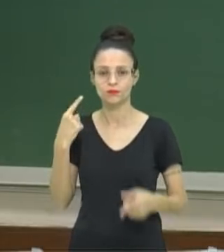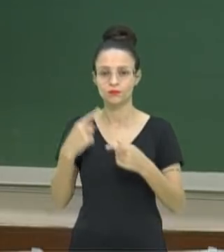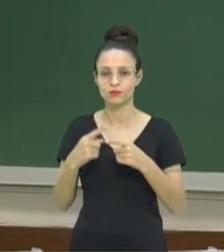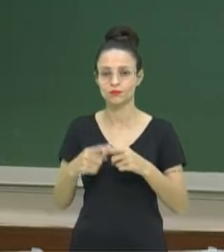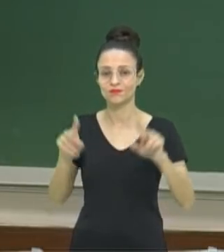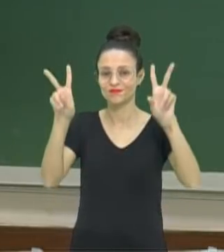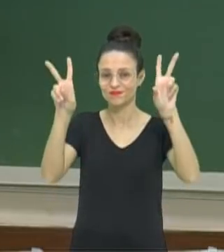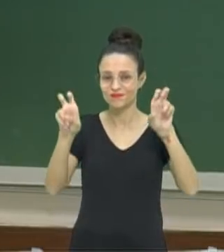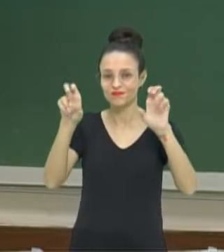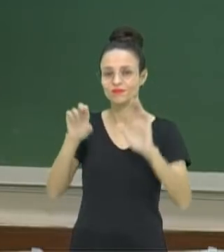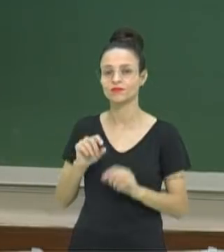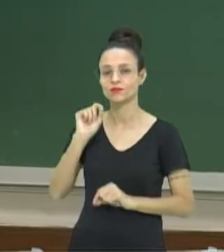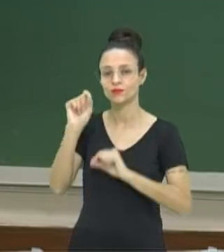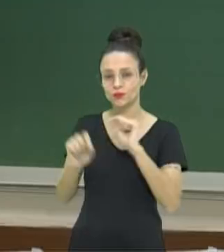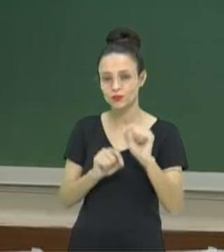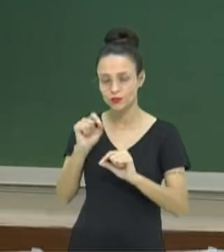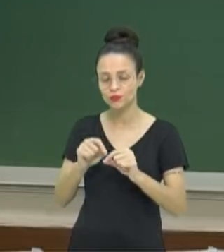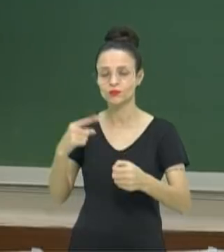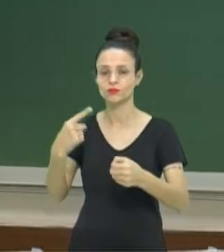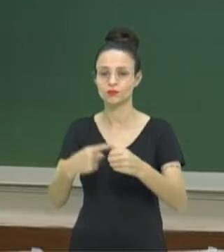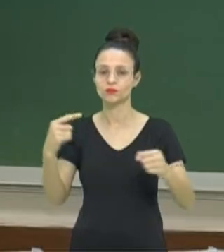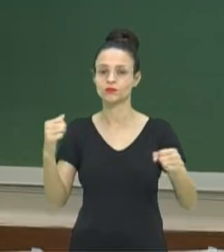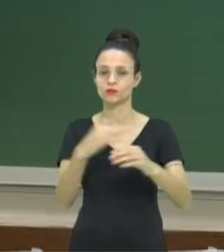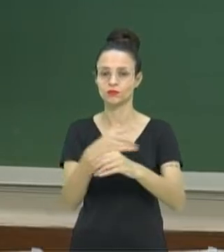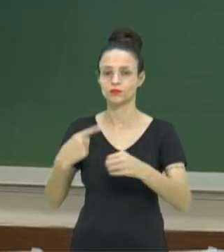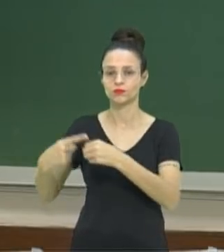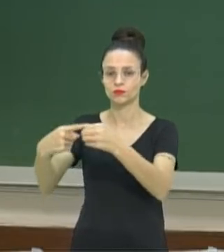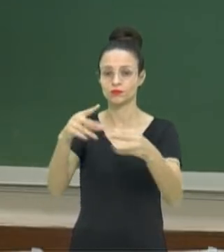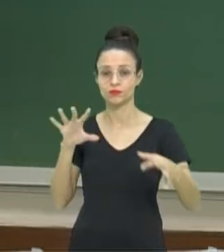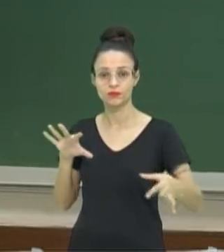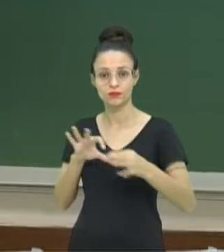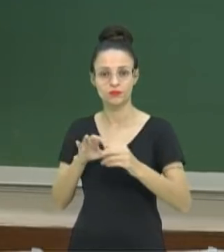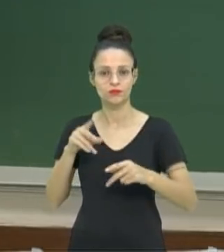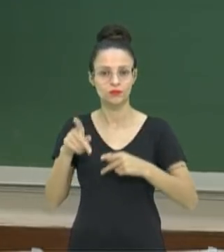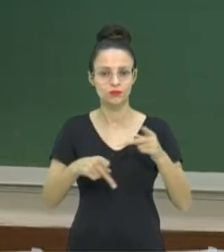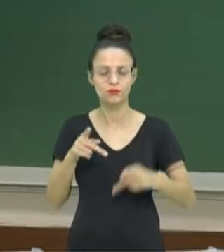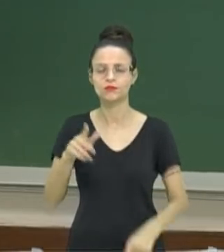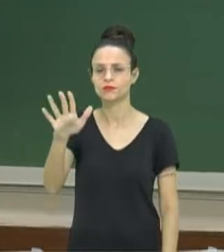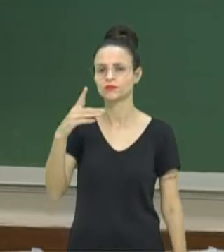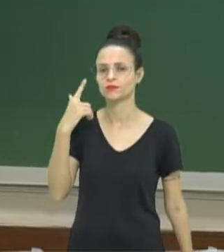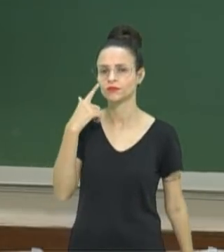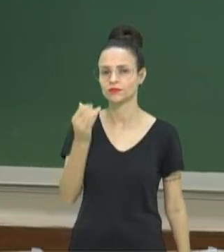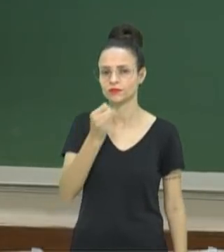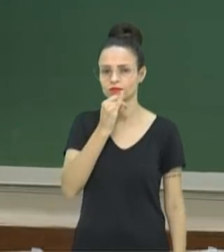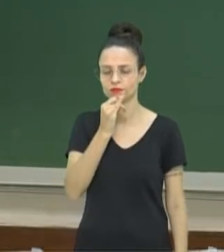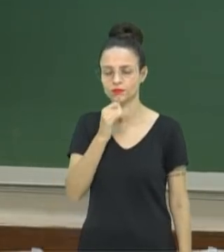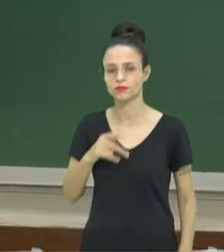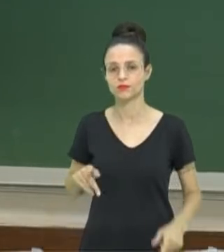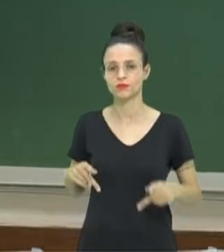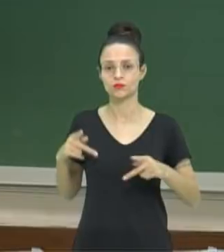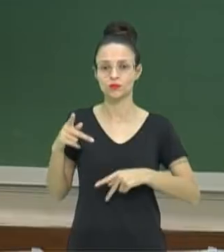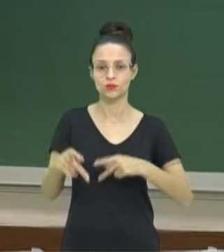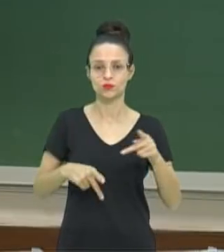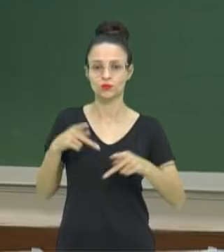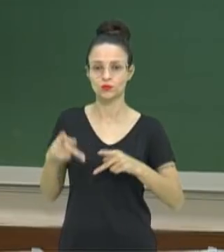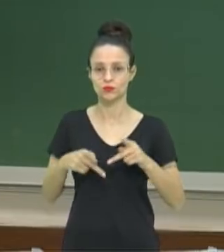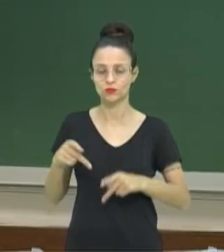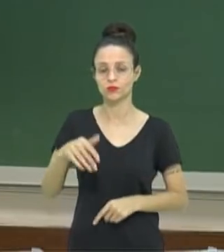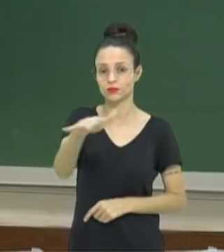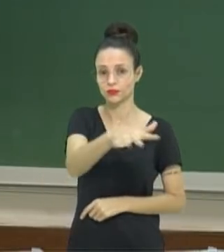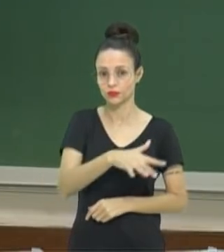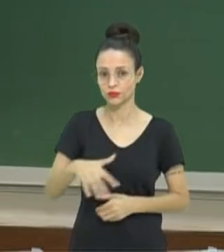termo urbanização está ligado à ideia de população. Aí eu penso que a população nos